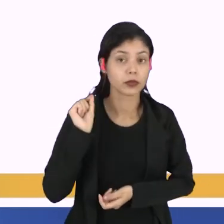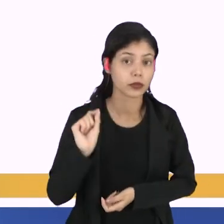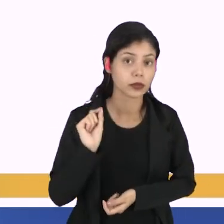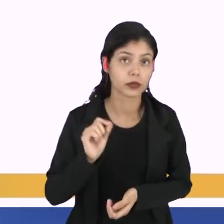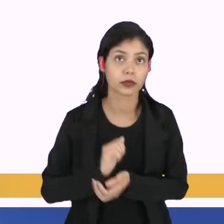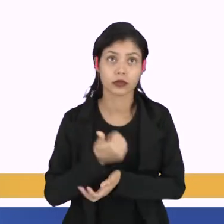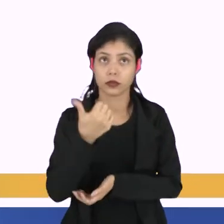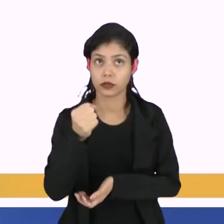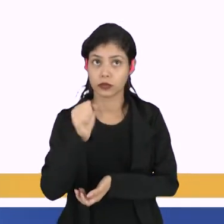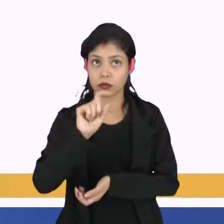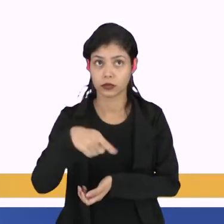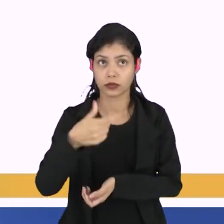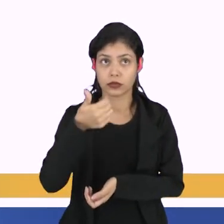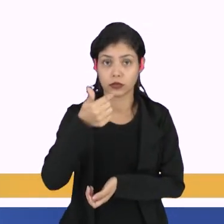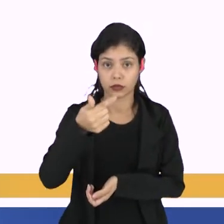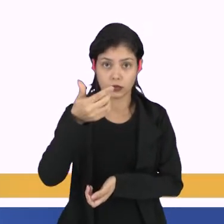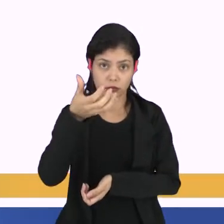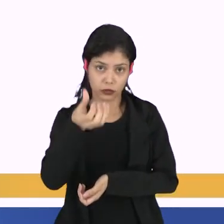exatamente